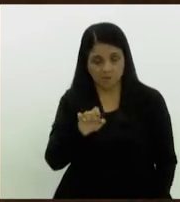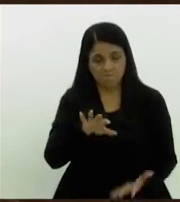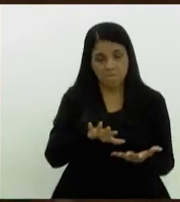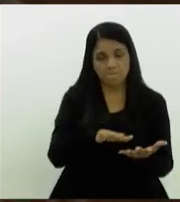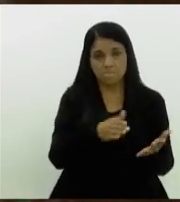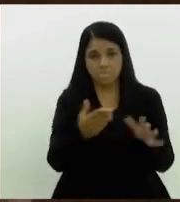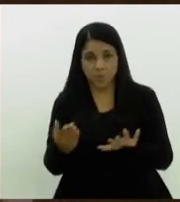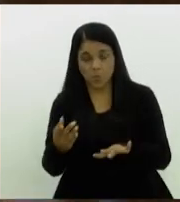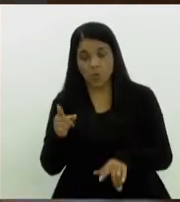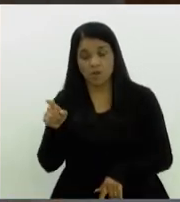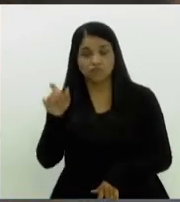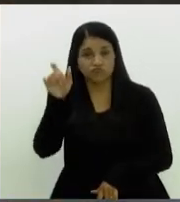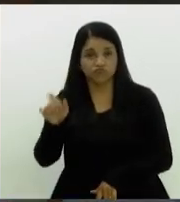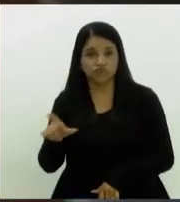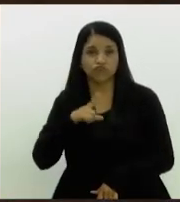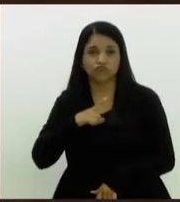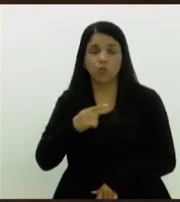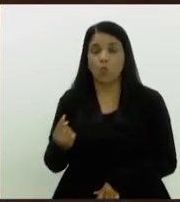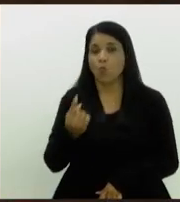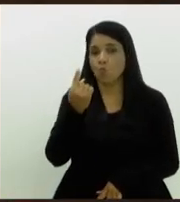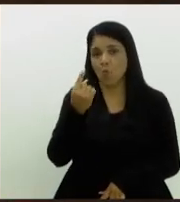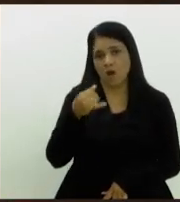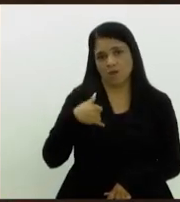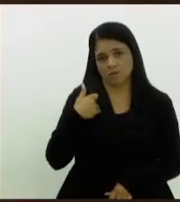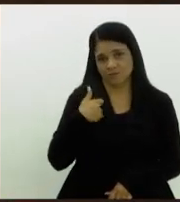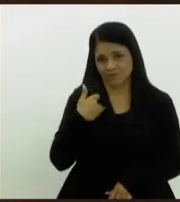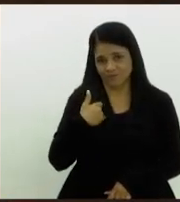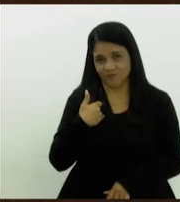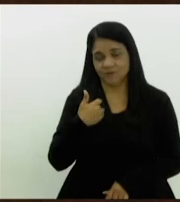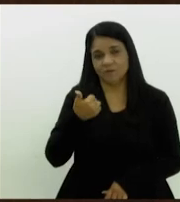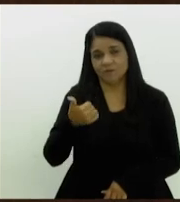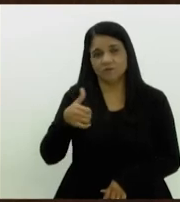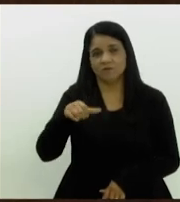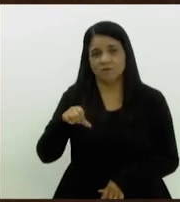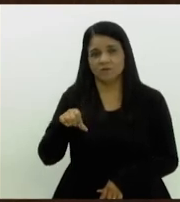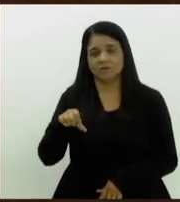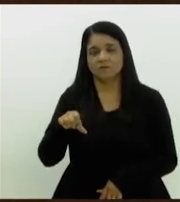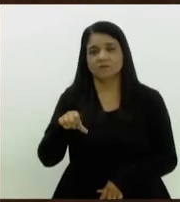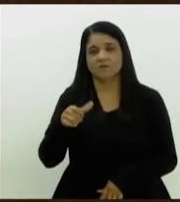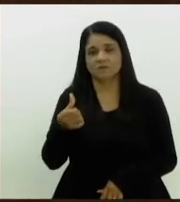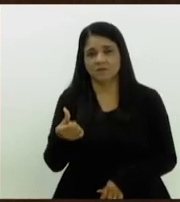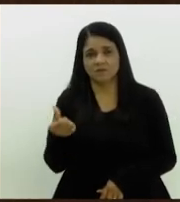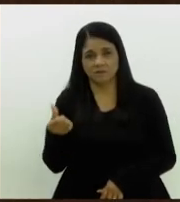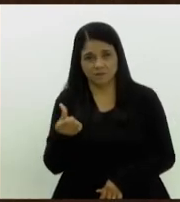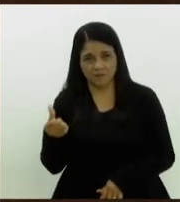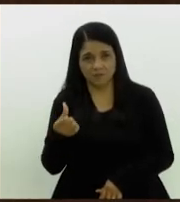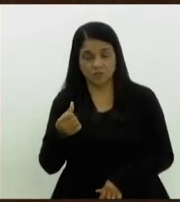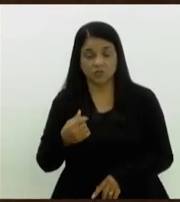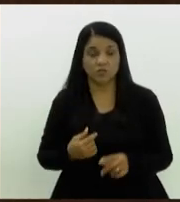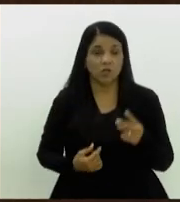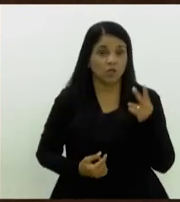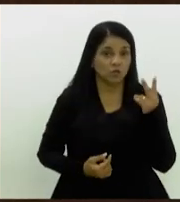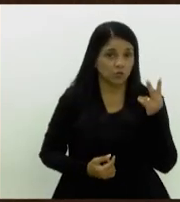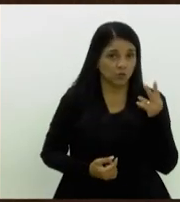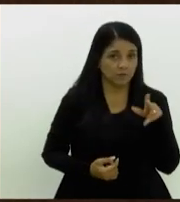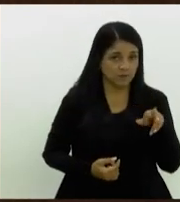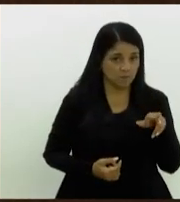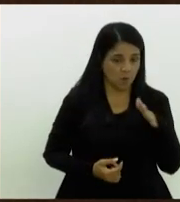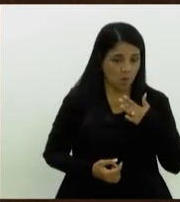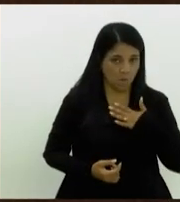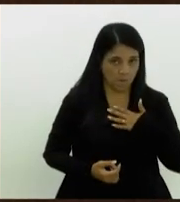Em 1976, dois irmãos meus foram